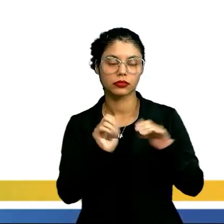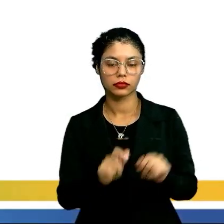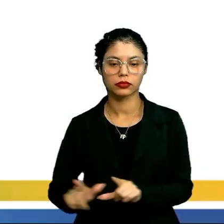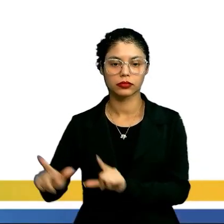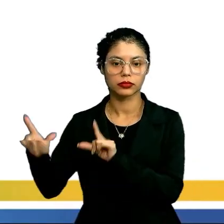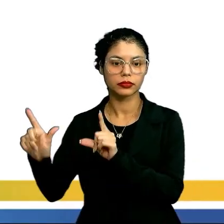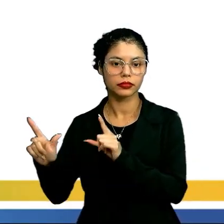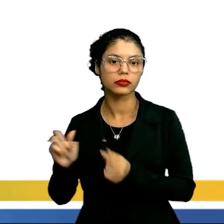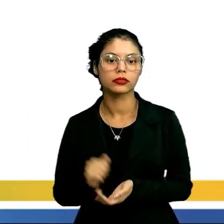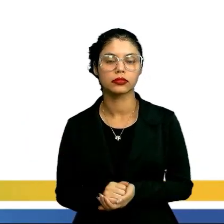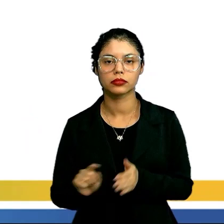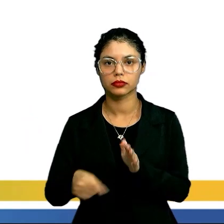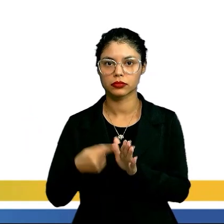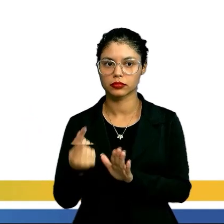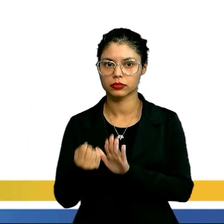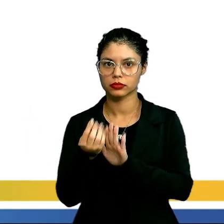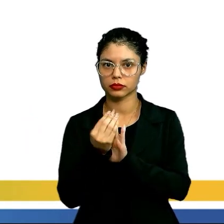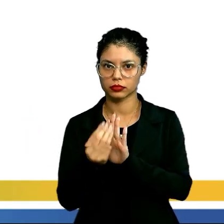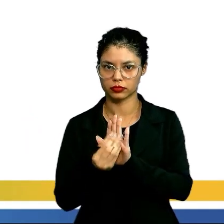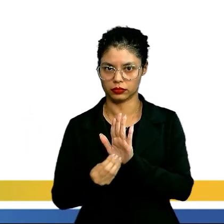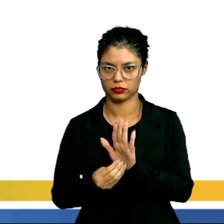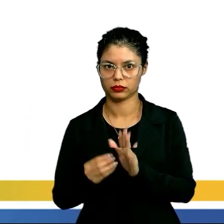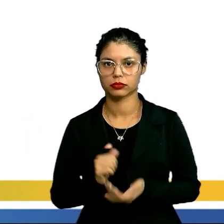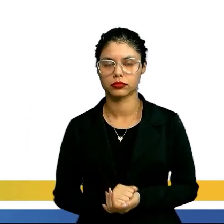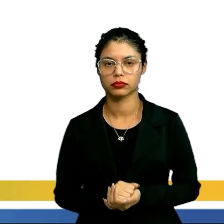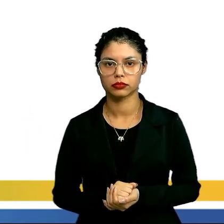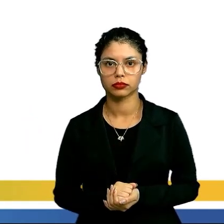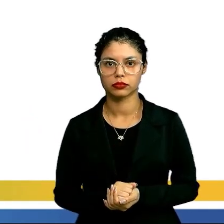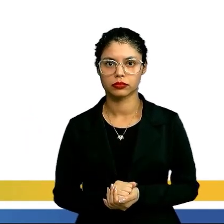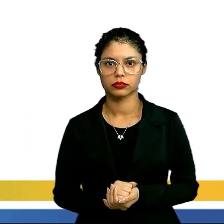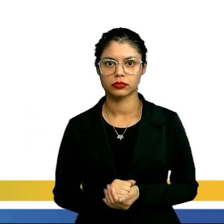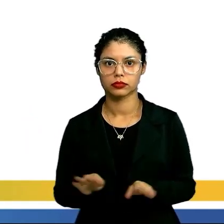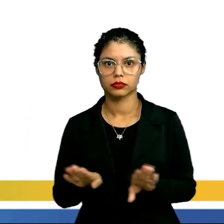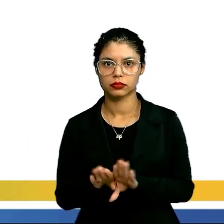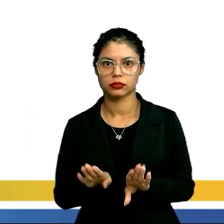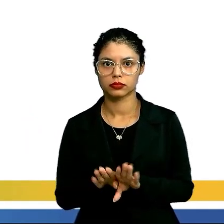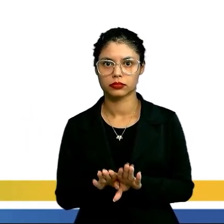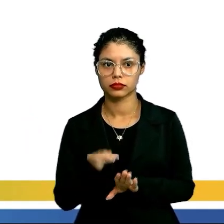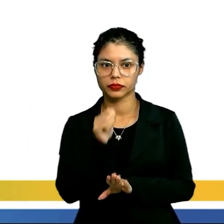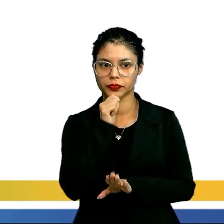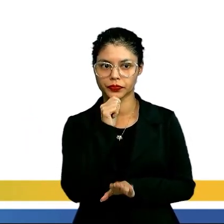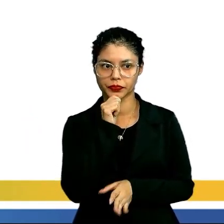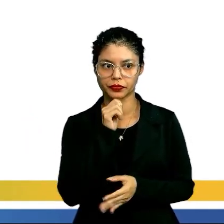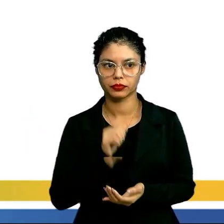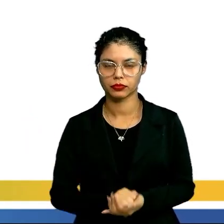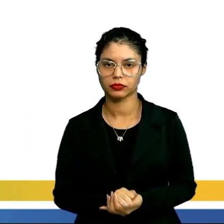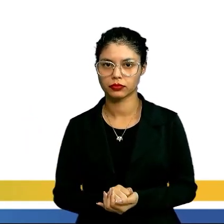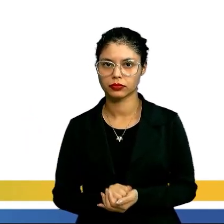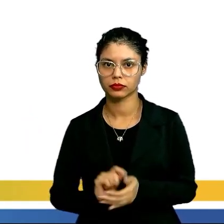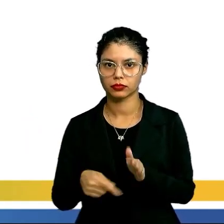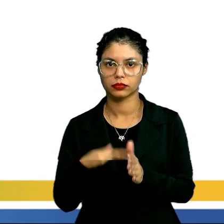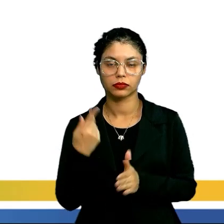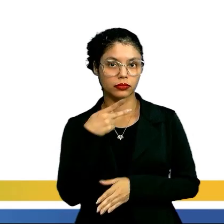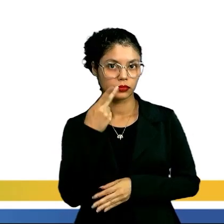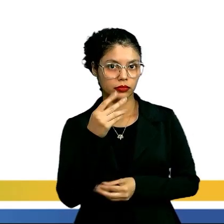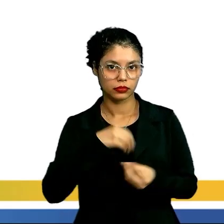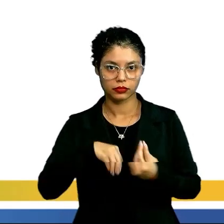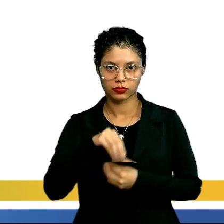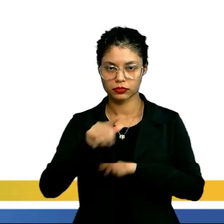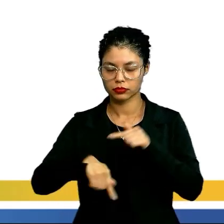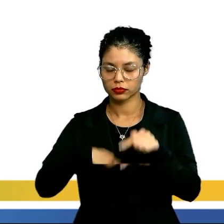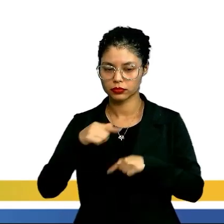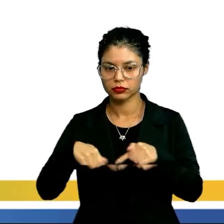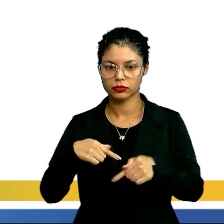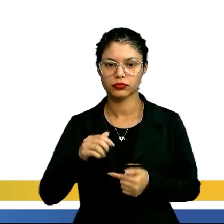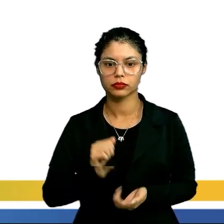Nós temos o primeiro fator, que foi descoberto pelo princípio de Le Chatelier. O que diz esse princípio? Toda reação química ela